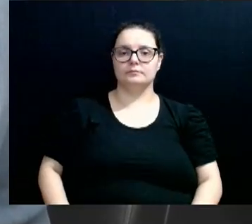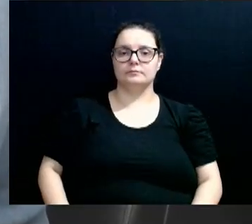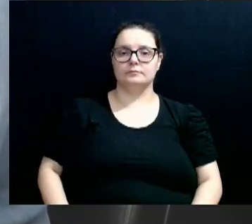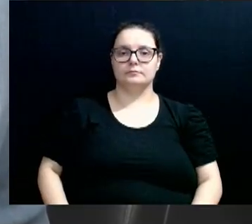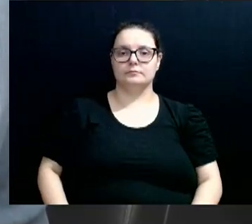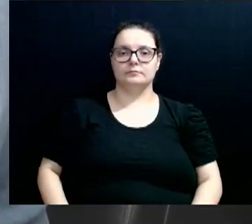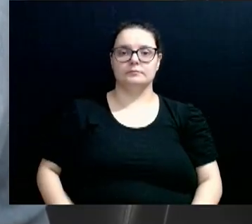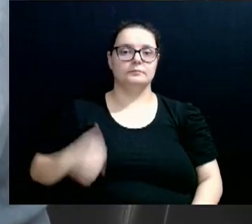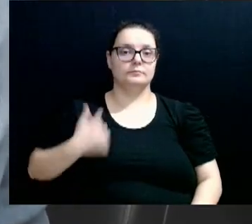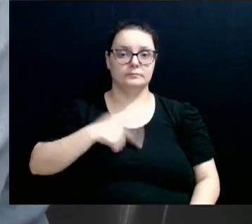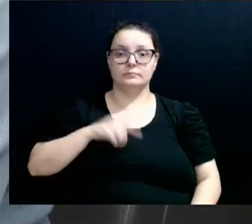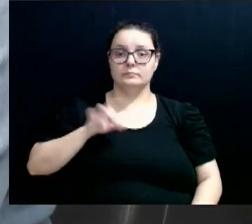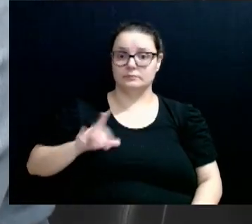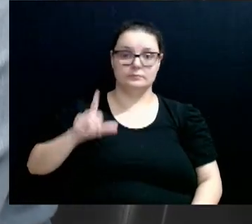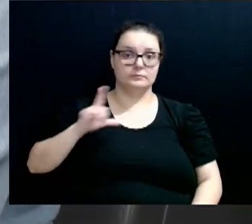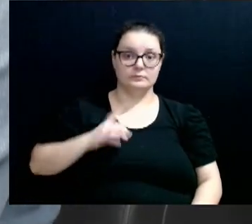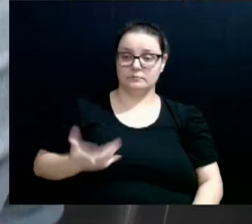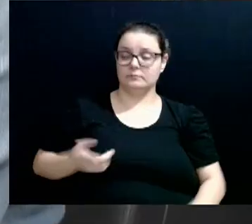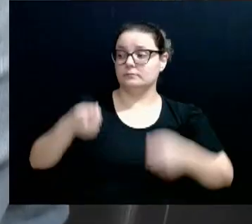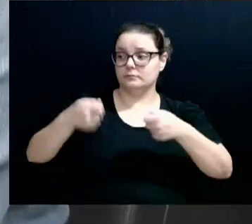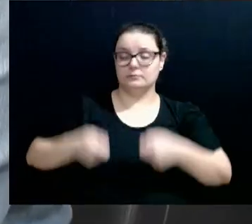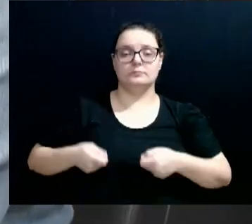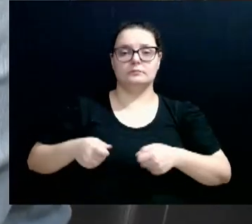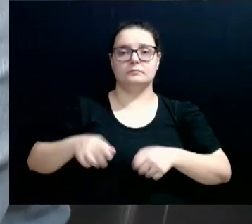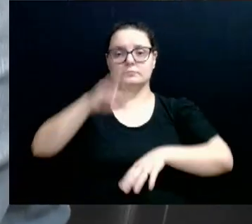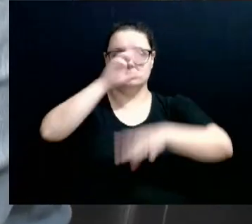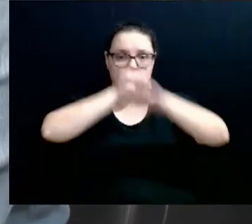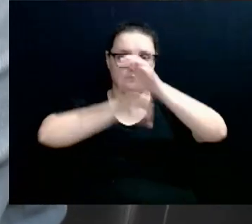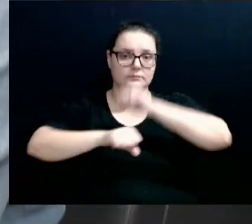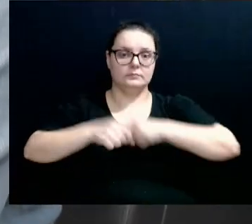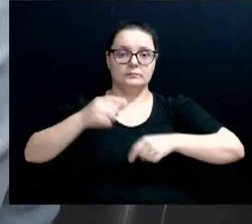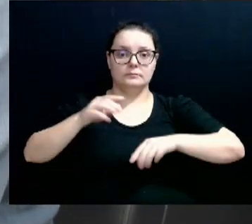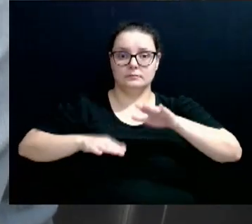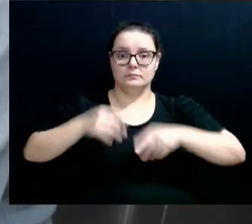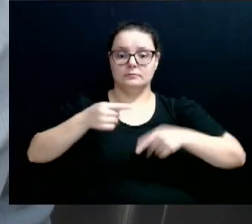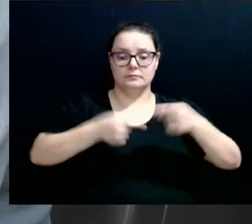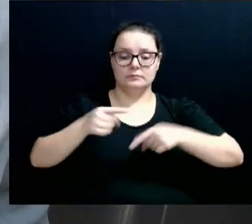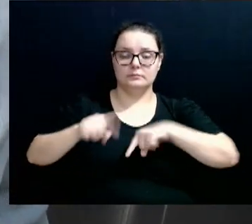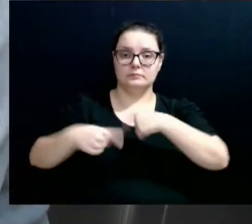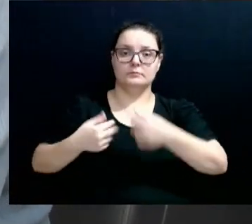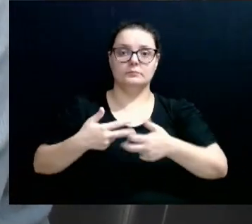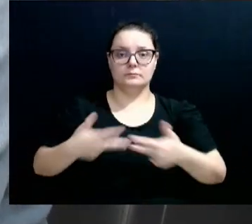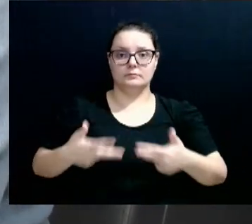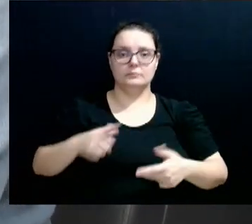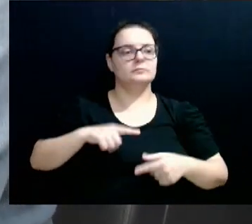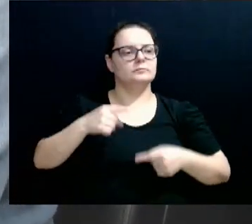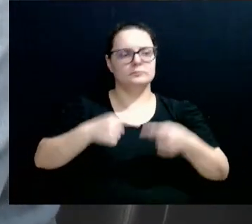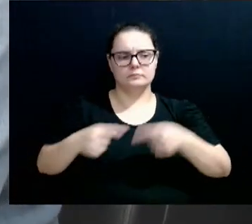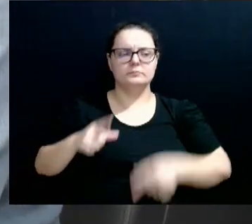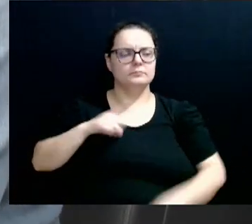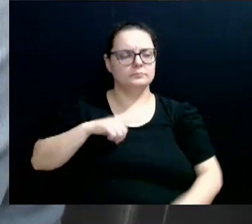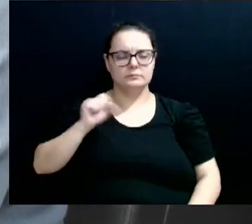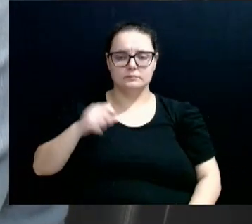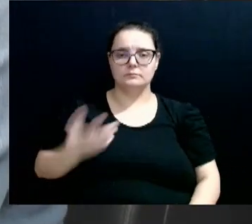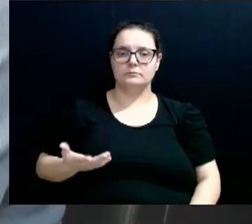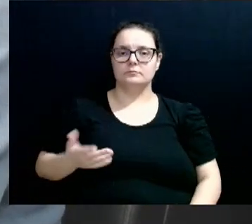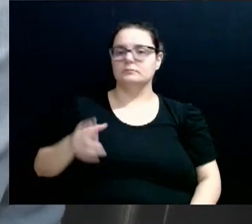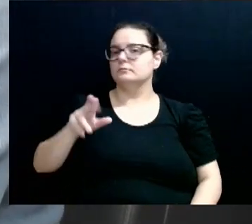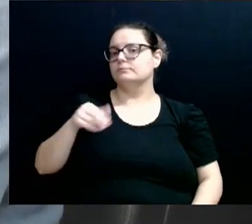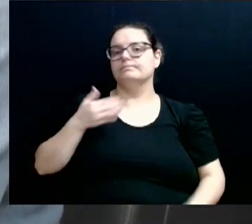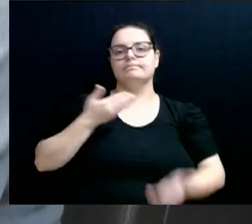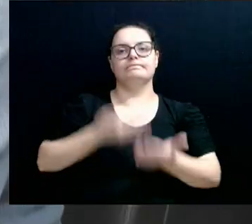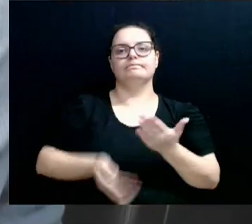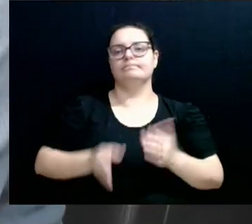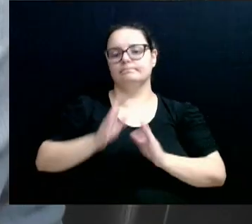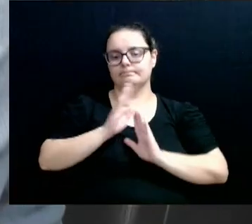garantir a aprendizagem. Muitas vezes a gente discute muitas outras coisas, e a gente tem que discutir mesmo, mas nunca pode perder essa referência,